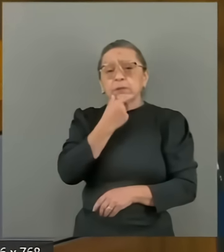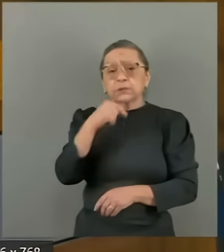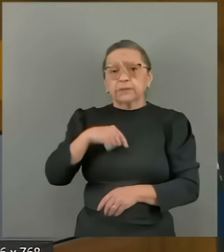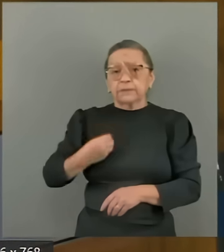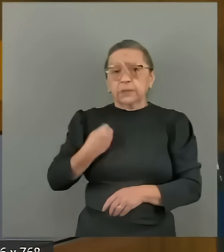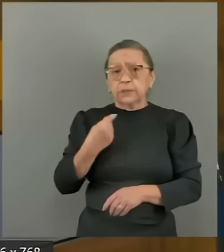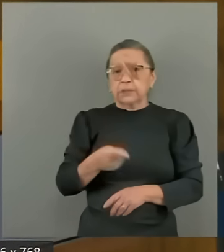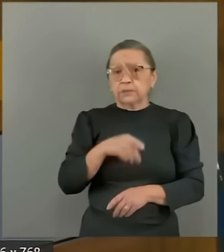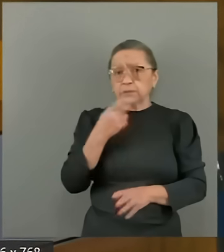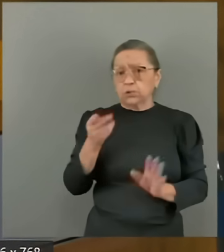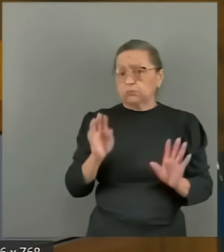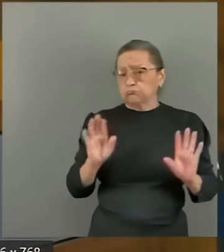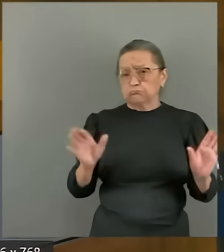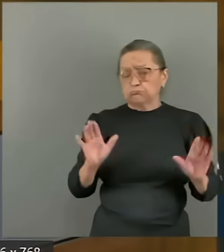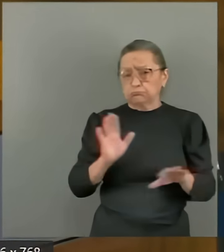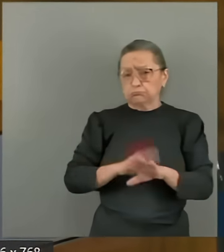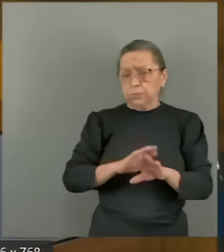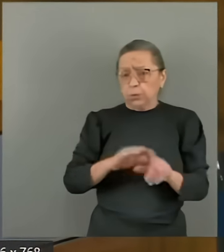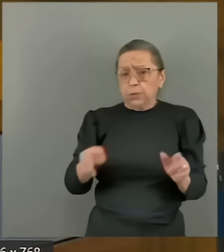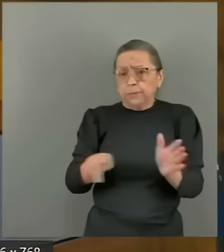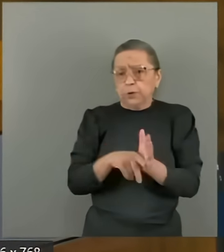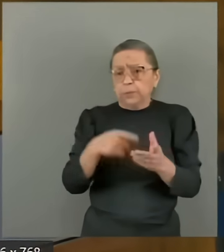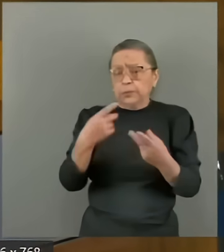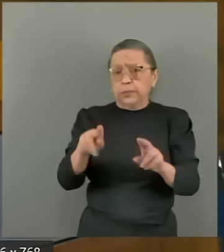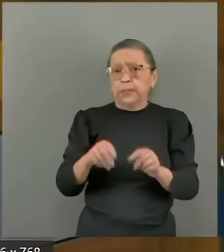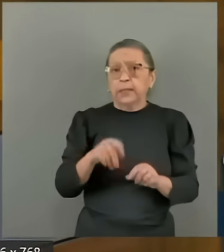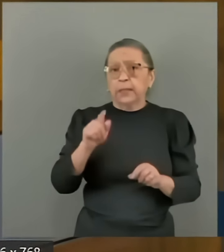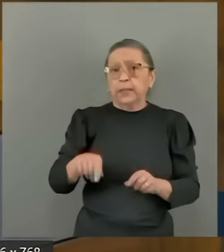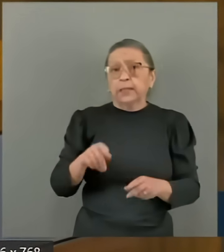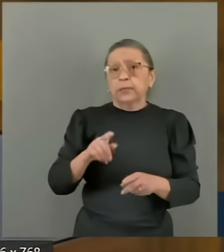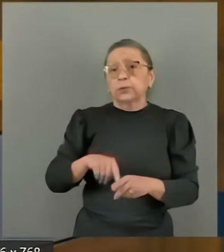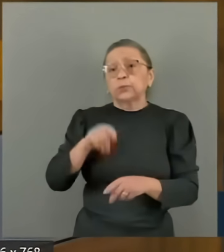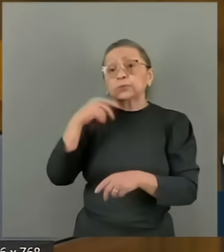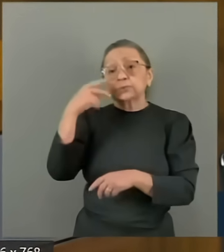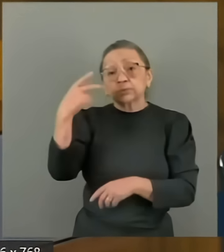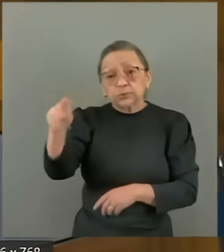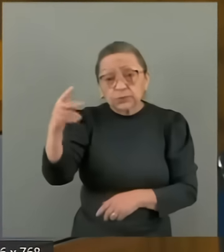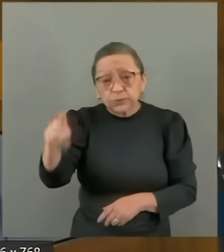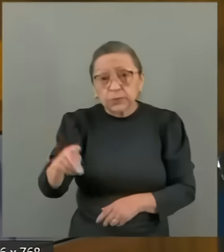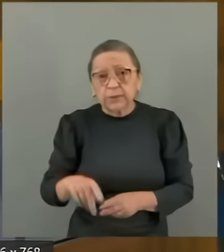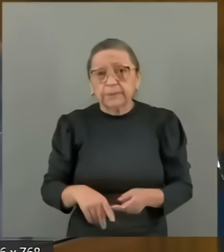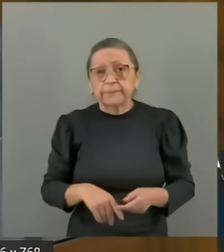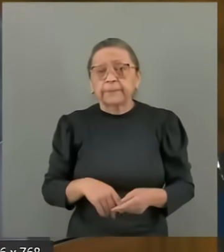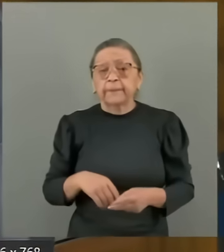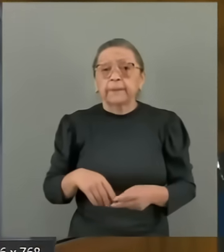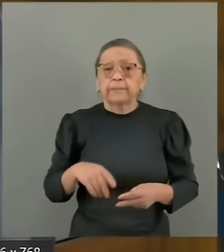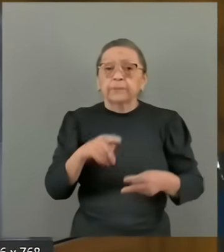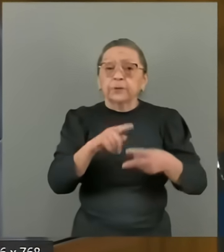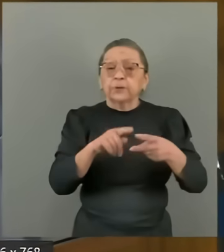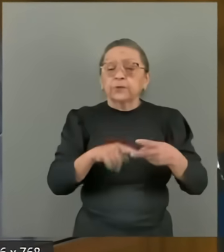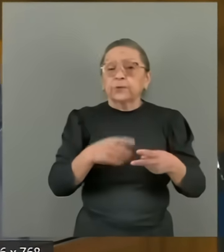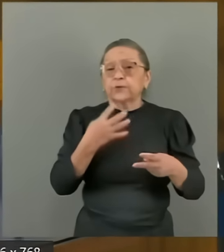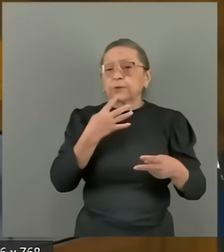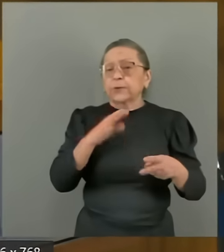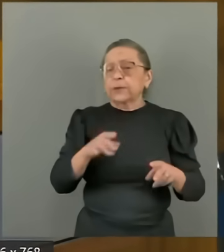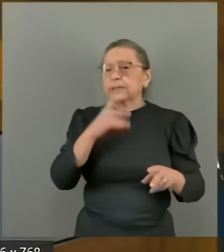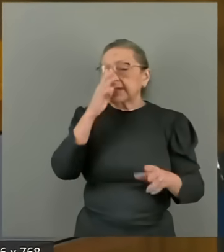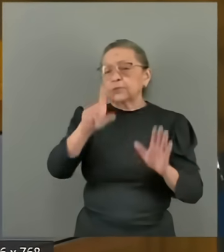que não era dele essa prerrogativa, era do senhor. E ambos desconhecem talvez a